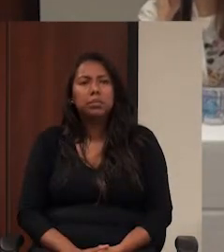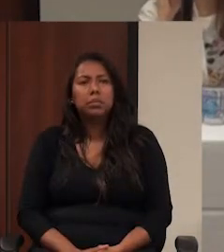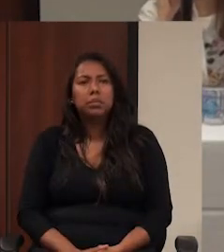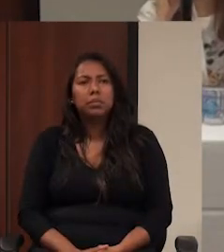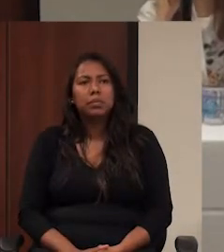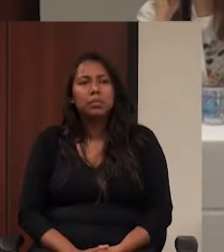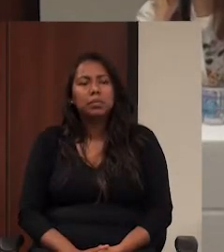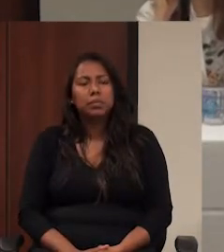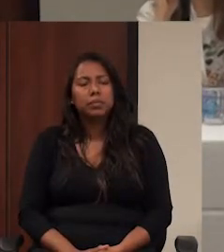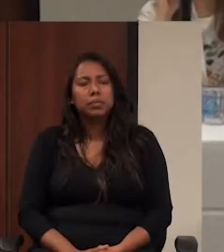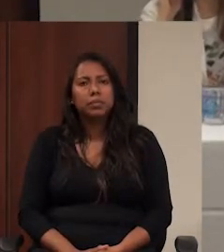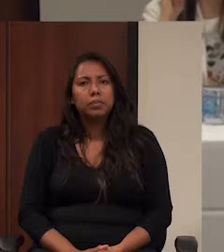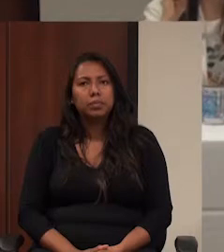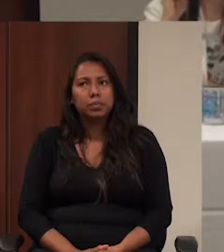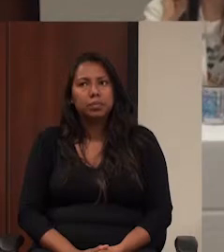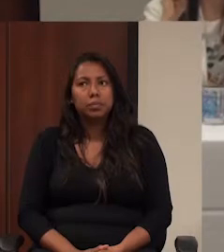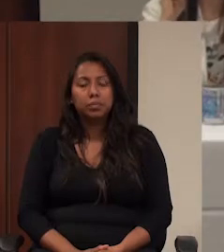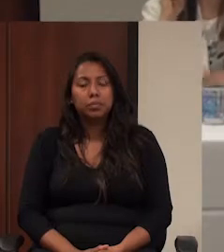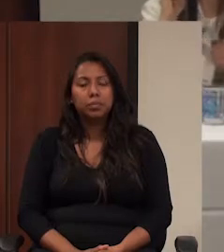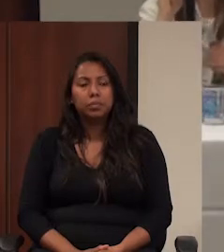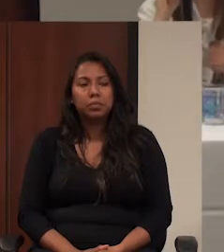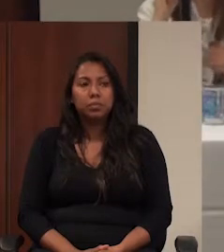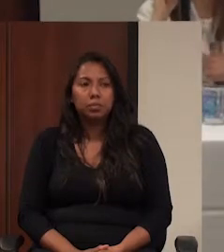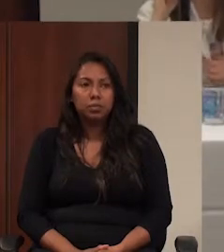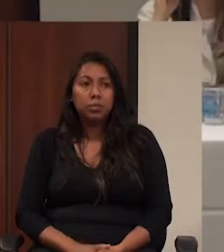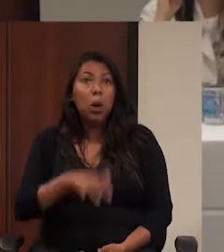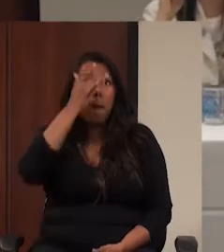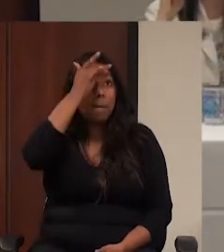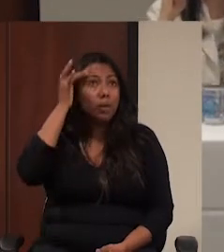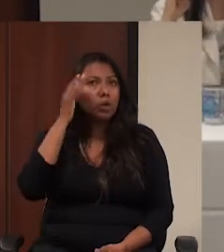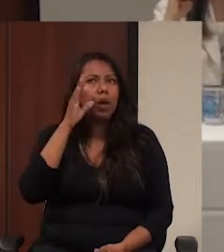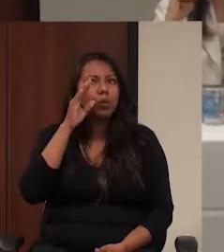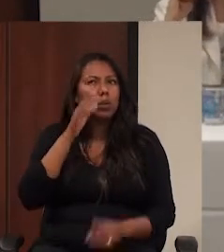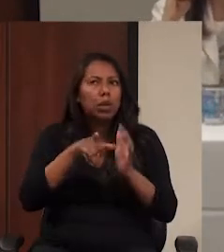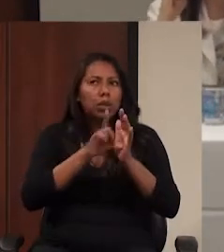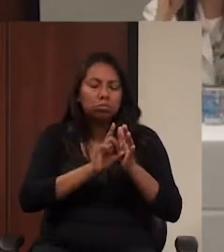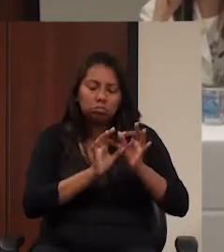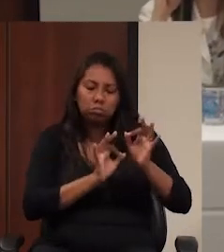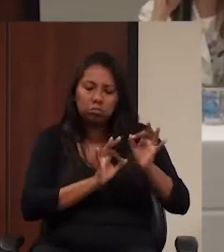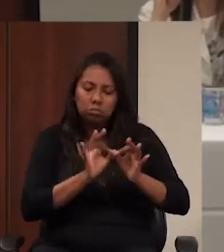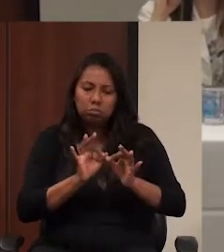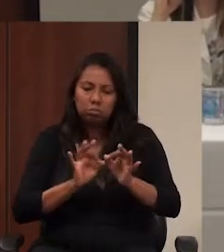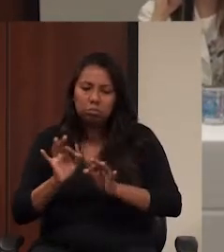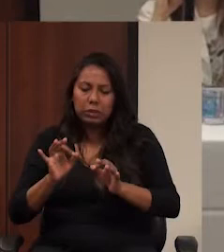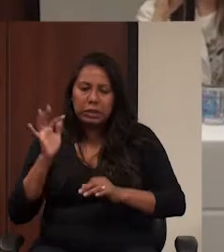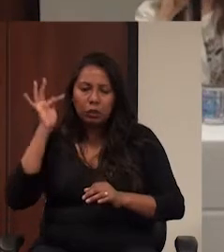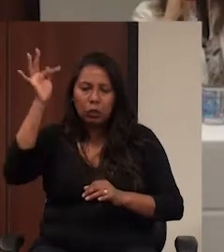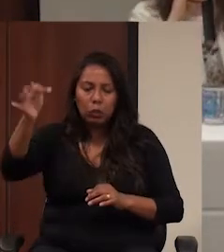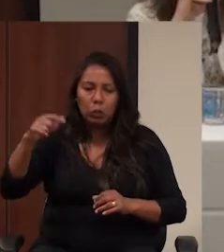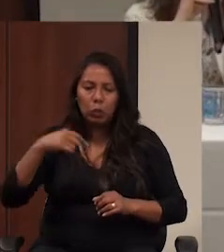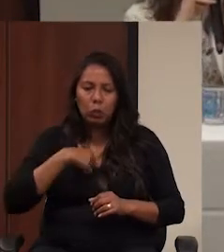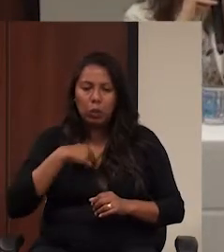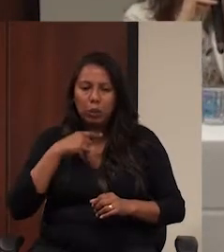Então, ela deixa o quê? A oportunidade para pessoas adultas se planejarem para futuras incapacidades